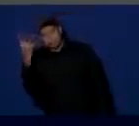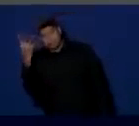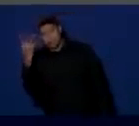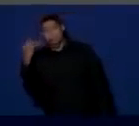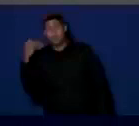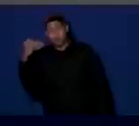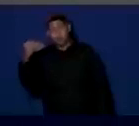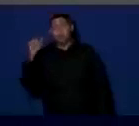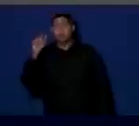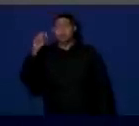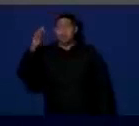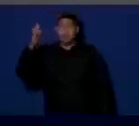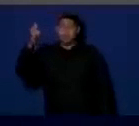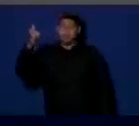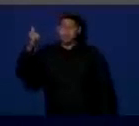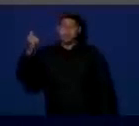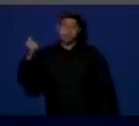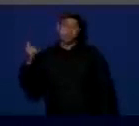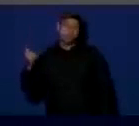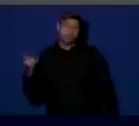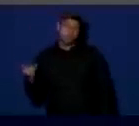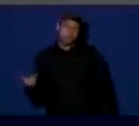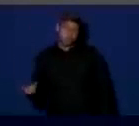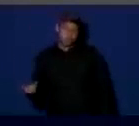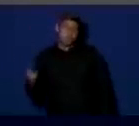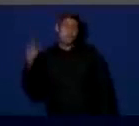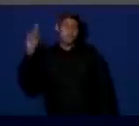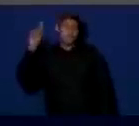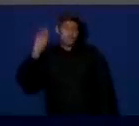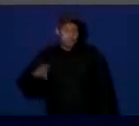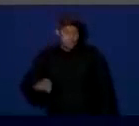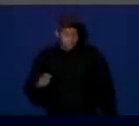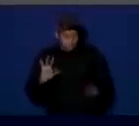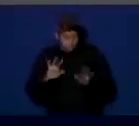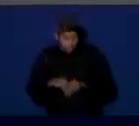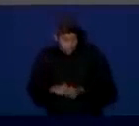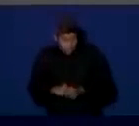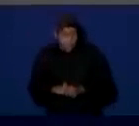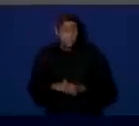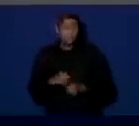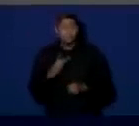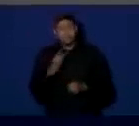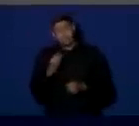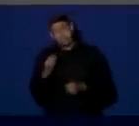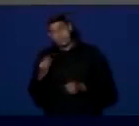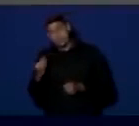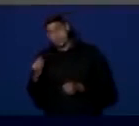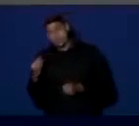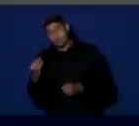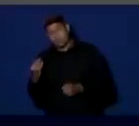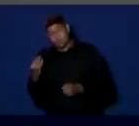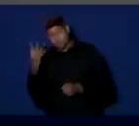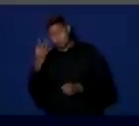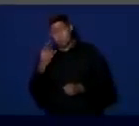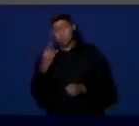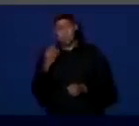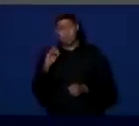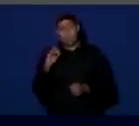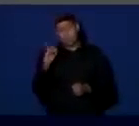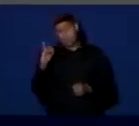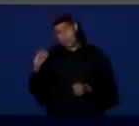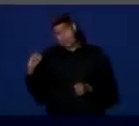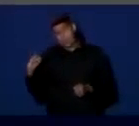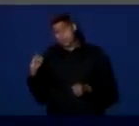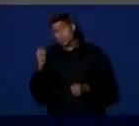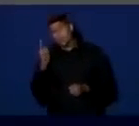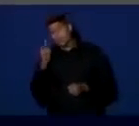2024 começa a cair, né? Quer dizer, o juro para o final de 2024 está projetado pelo mercado de OIS